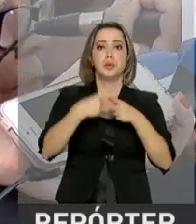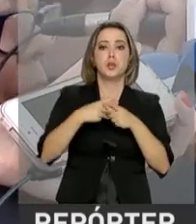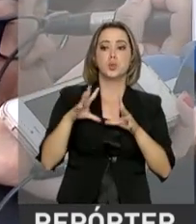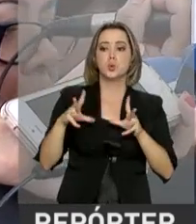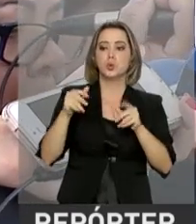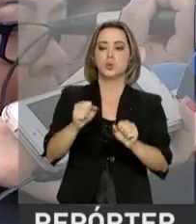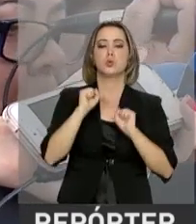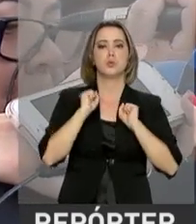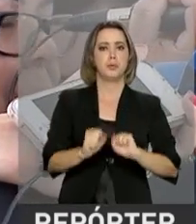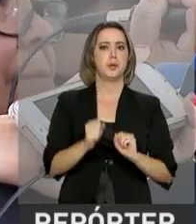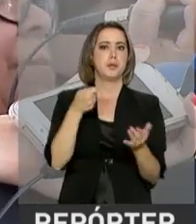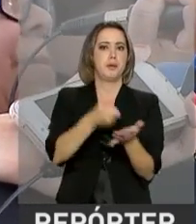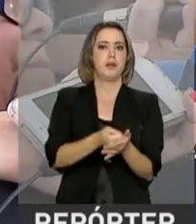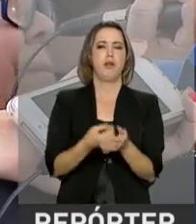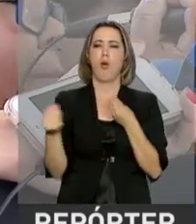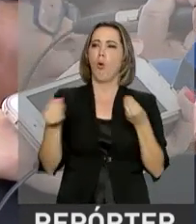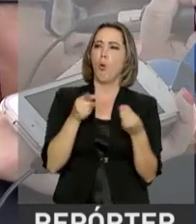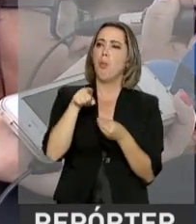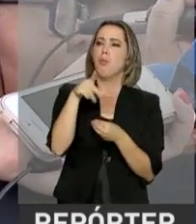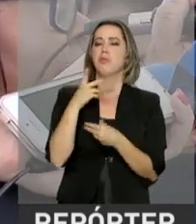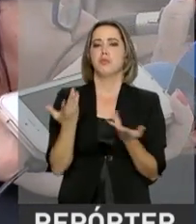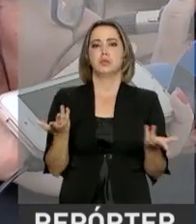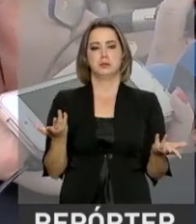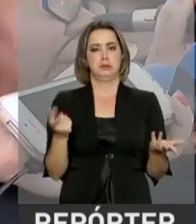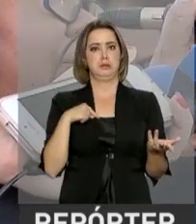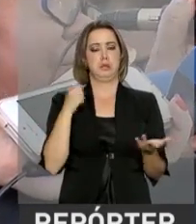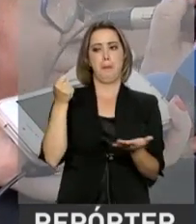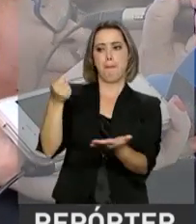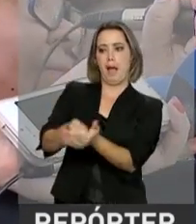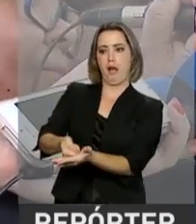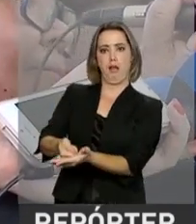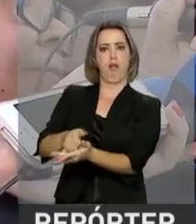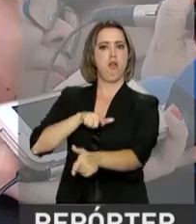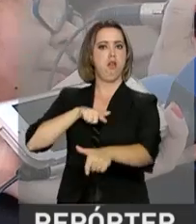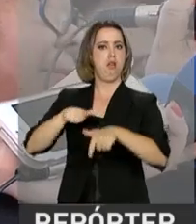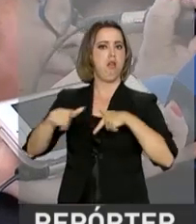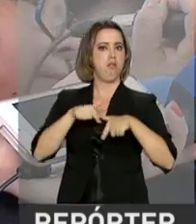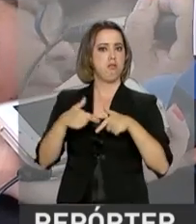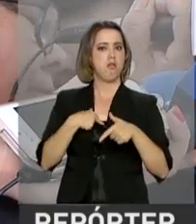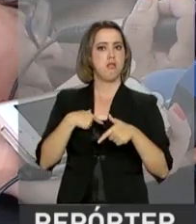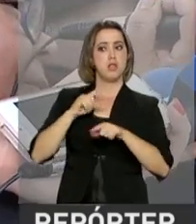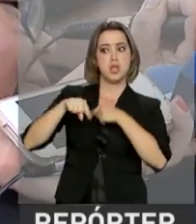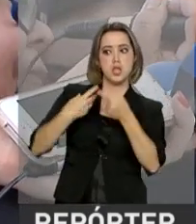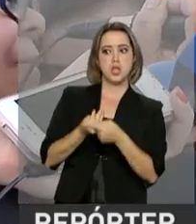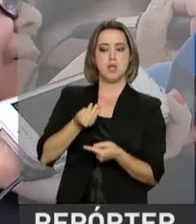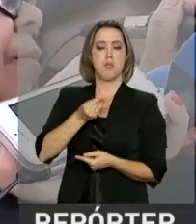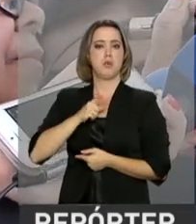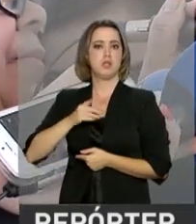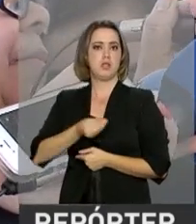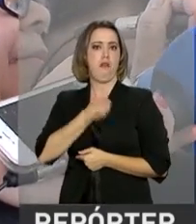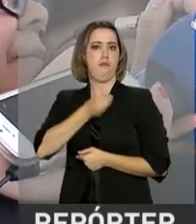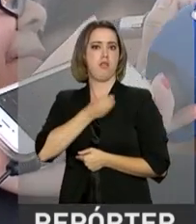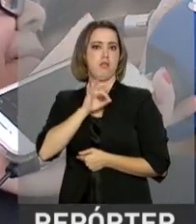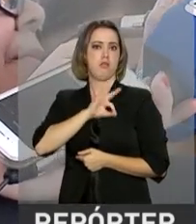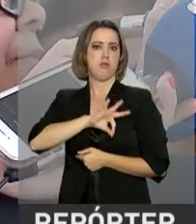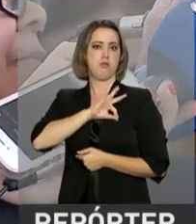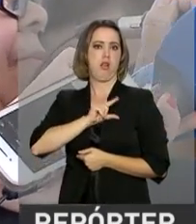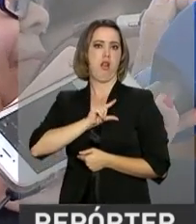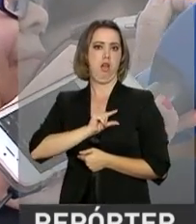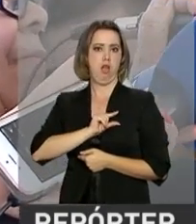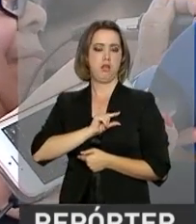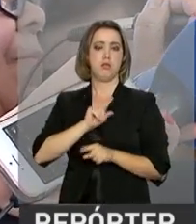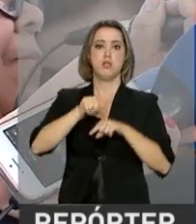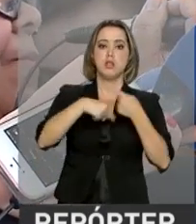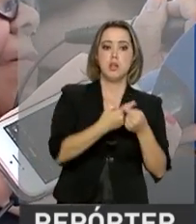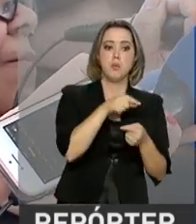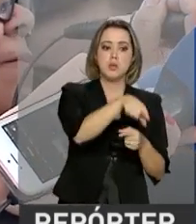possam contribuir. Como é que você contribui para o final da vida ter um salário mínimo e quem não contribui também